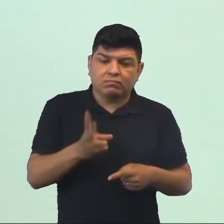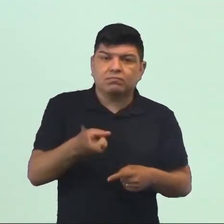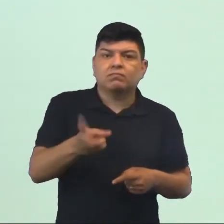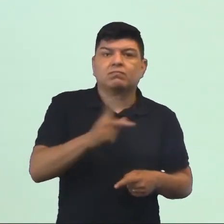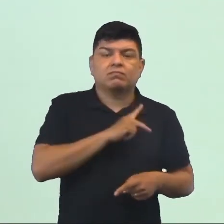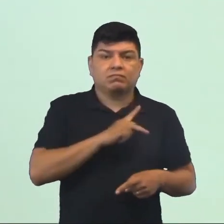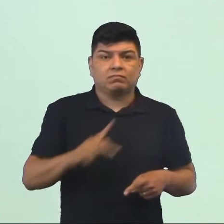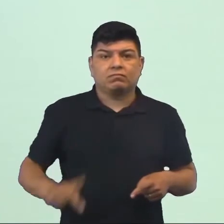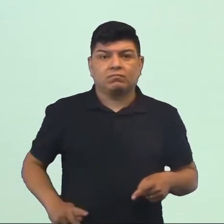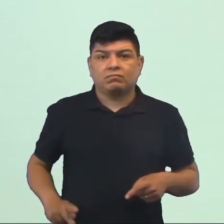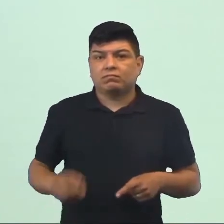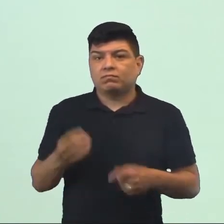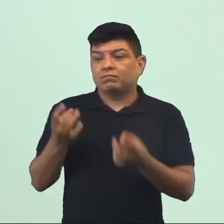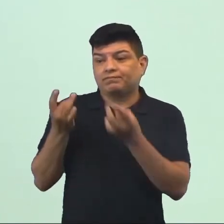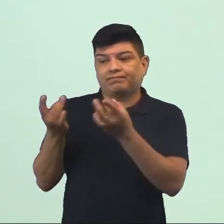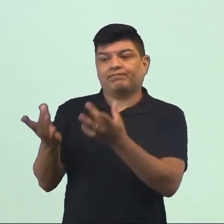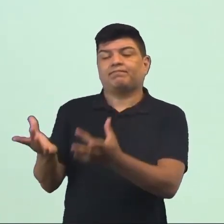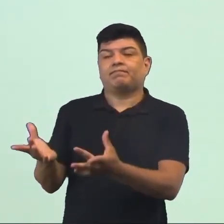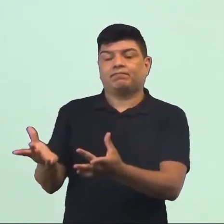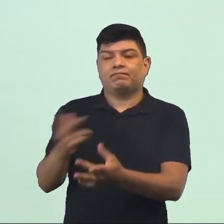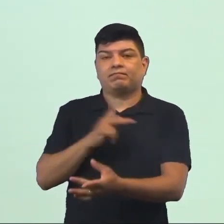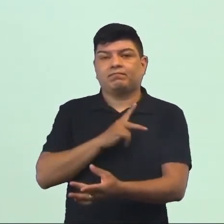no cargo, ele renuncia.